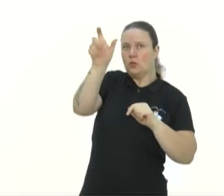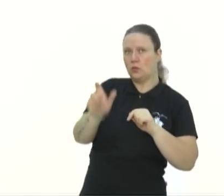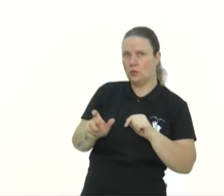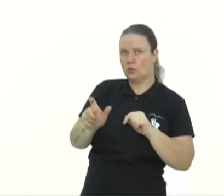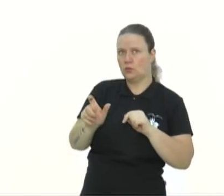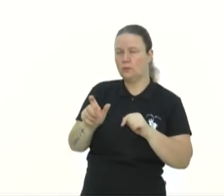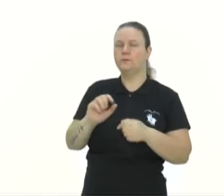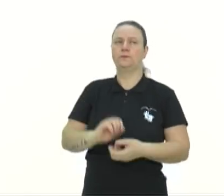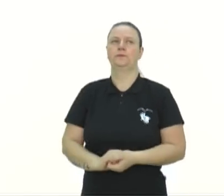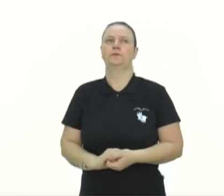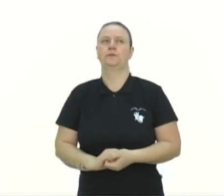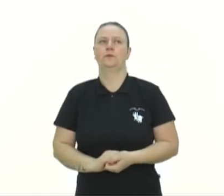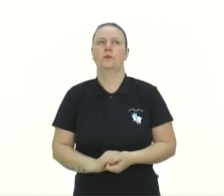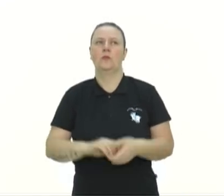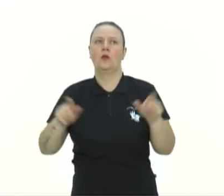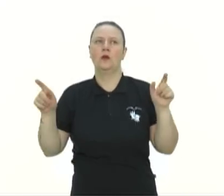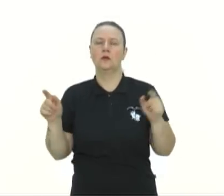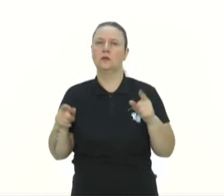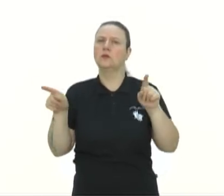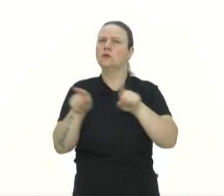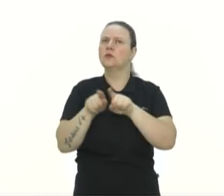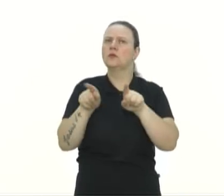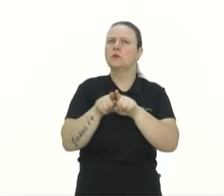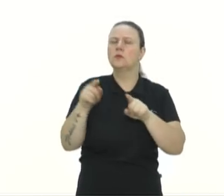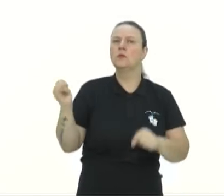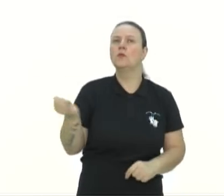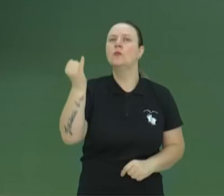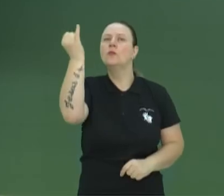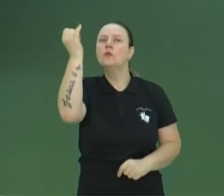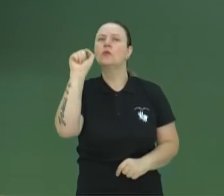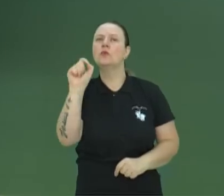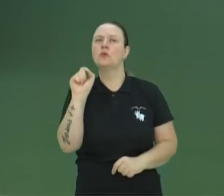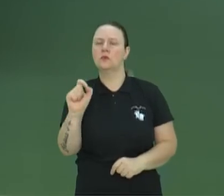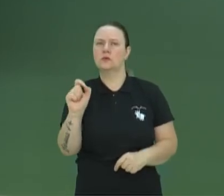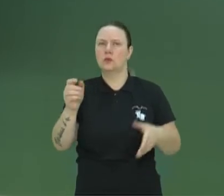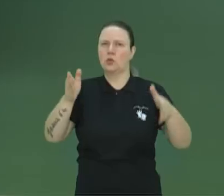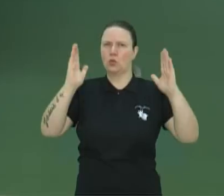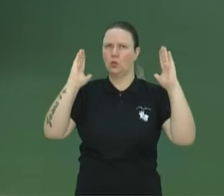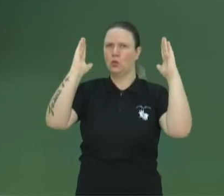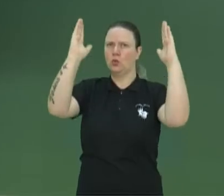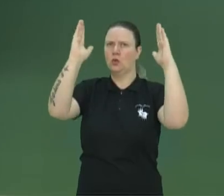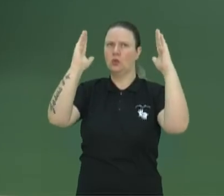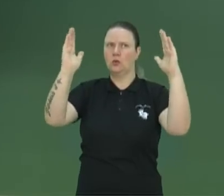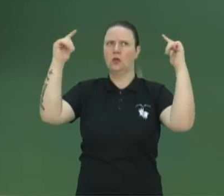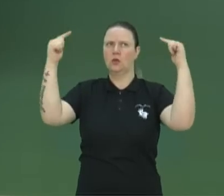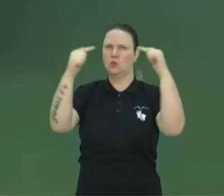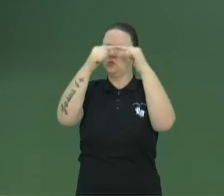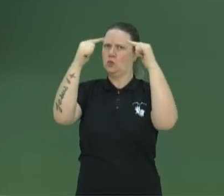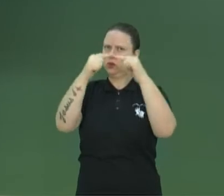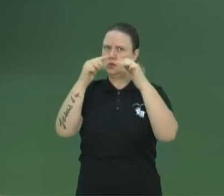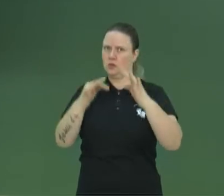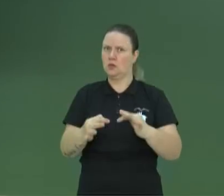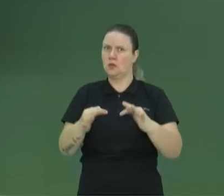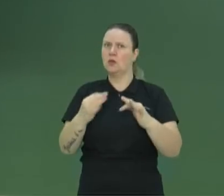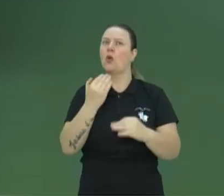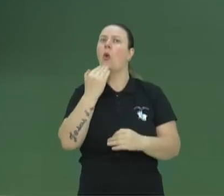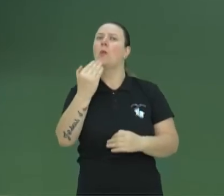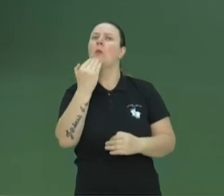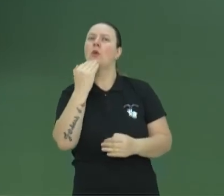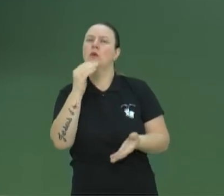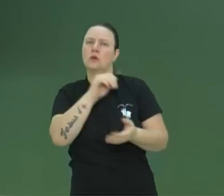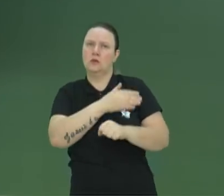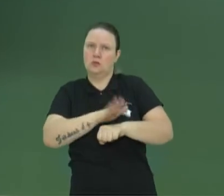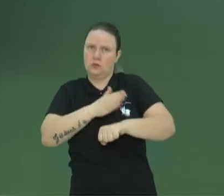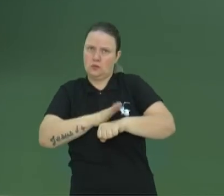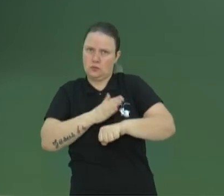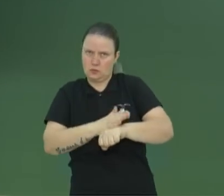formei uma matriz 3 por 2. Então é importante a sua matriz genérica, ela corresponder com o que o enunciado pede, ó, matriz 3 por 2,